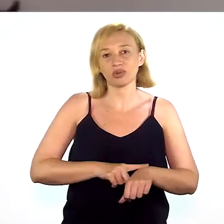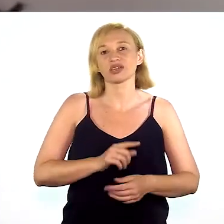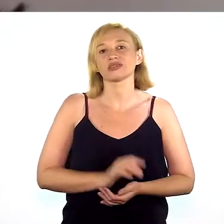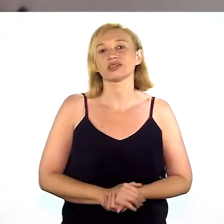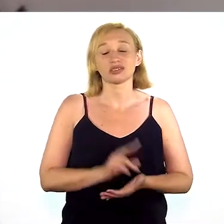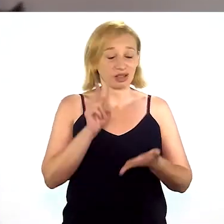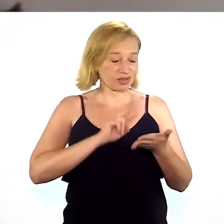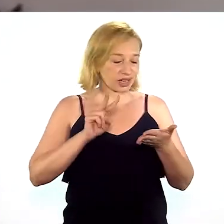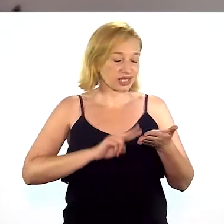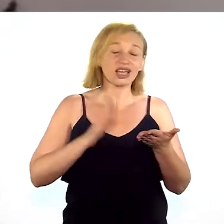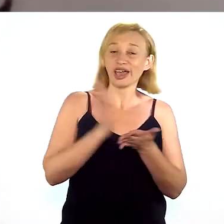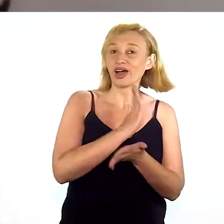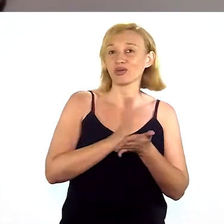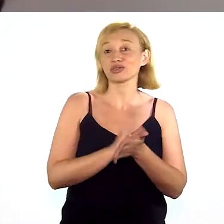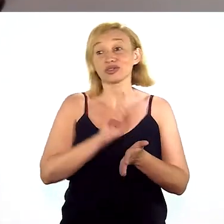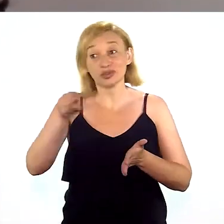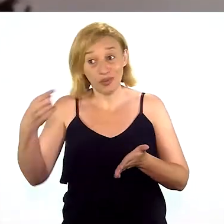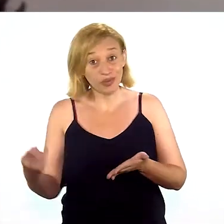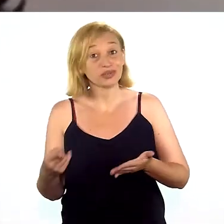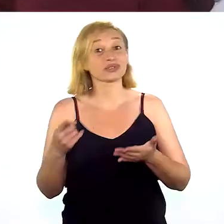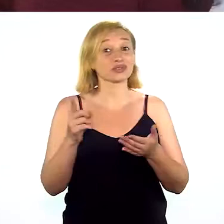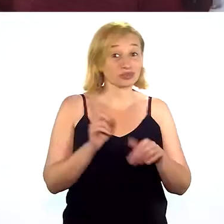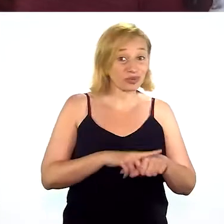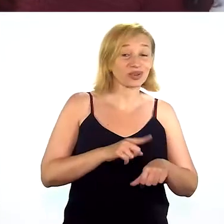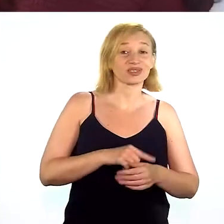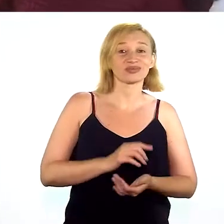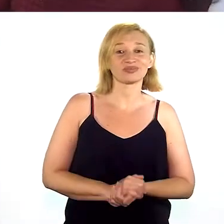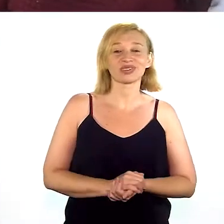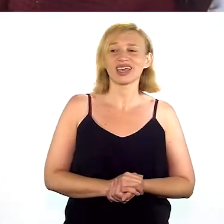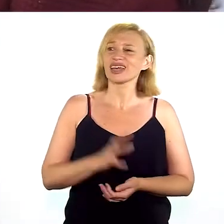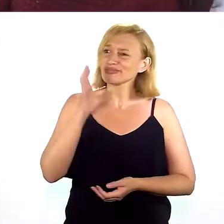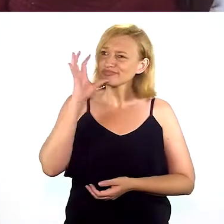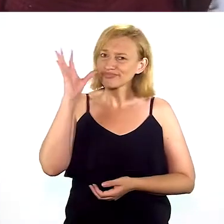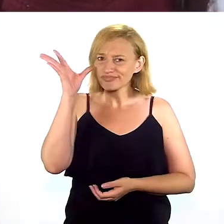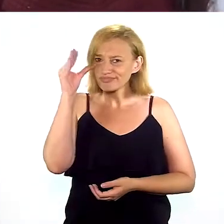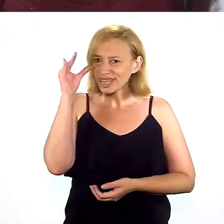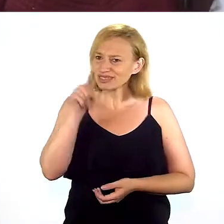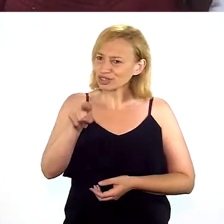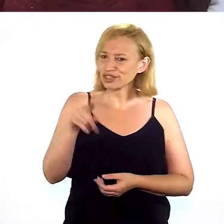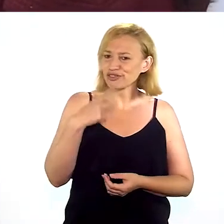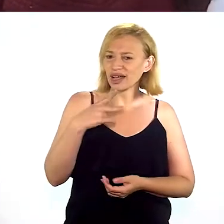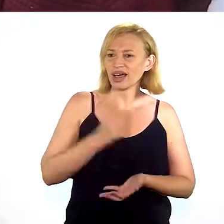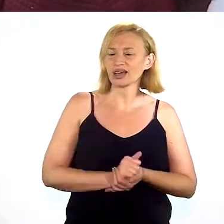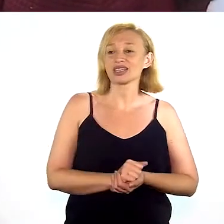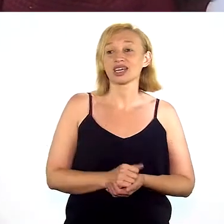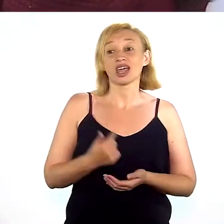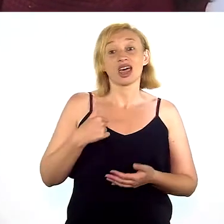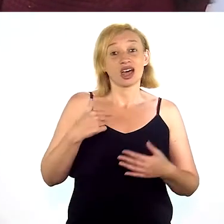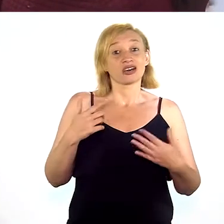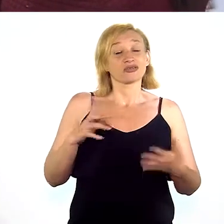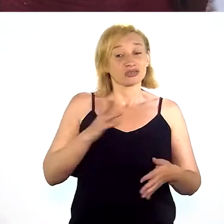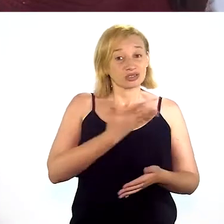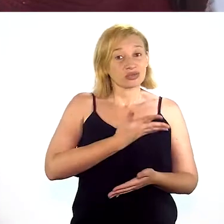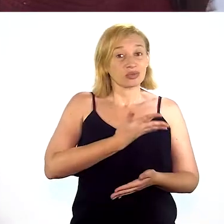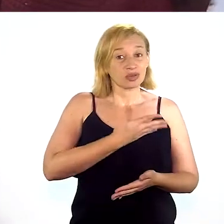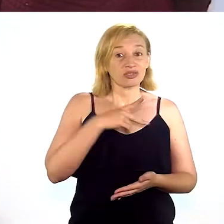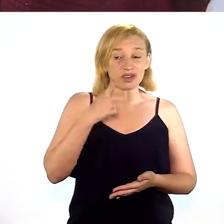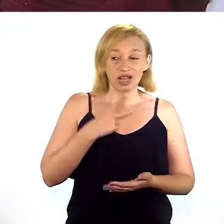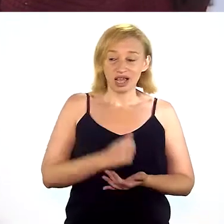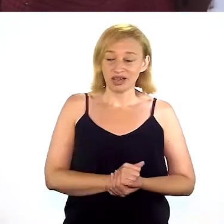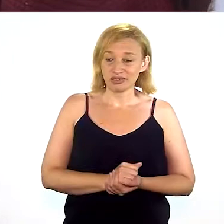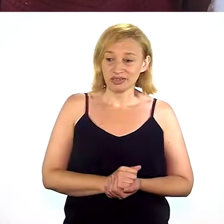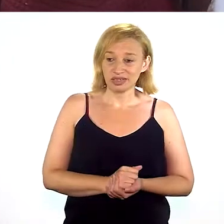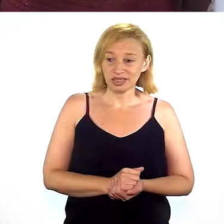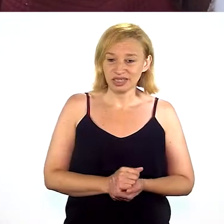chorei, assim, nesse momento, quando eu estava lendo. Eu chorei algumas vezes lendo essa obra e relendo, né? E é muito interessante o que você fala, porque eu também